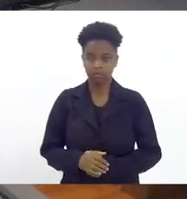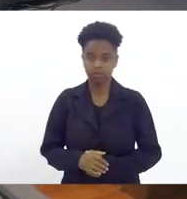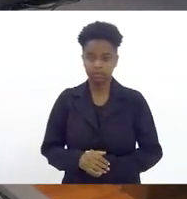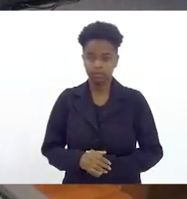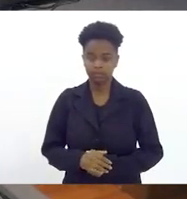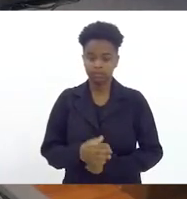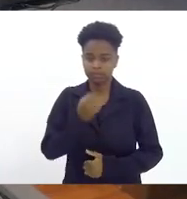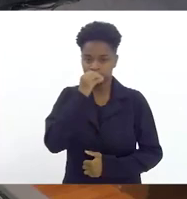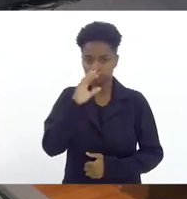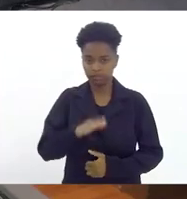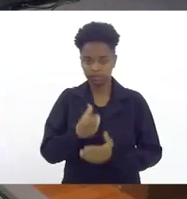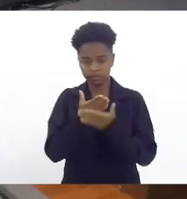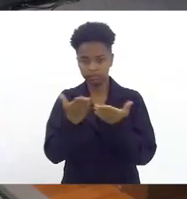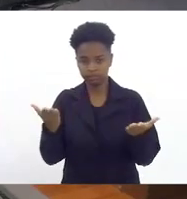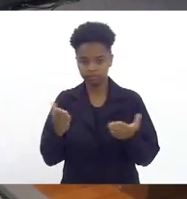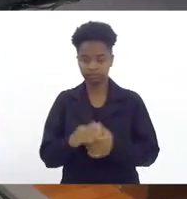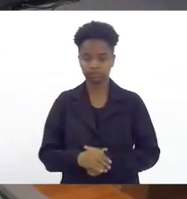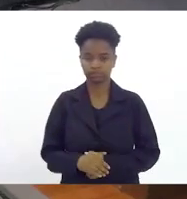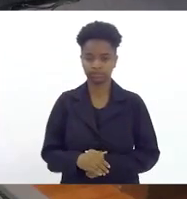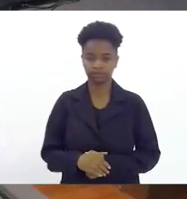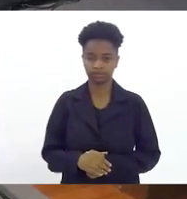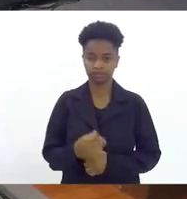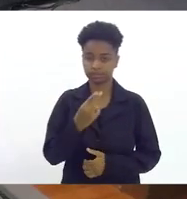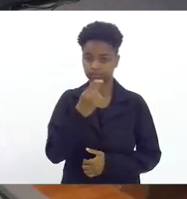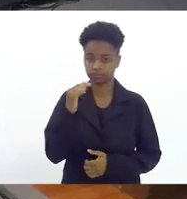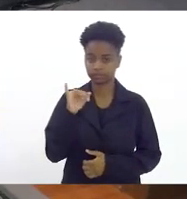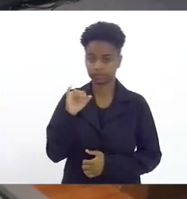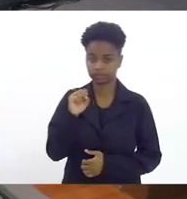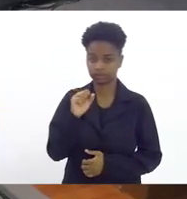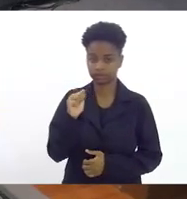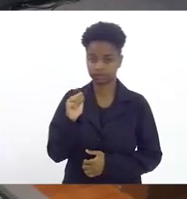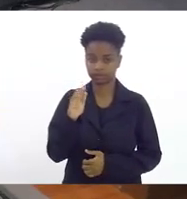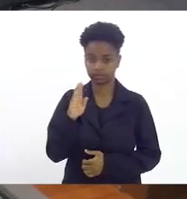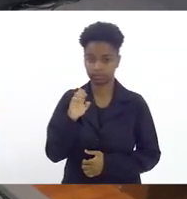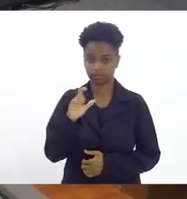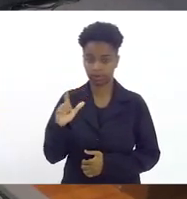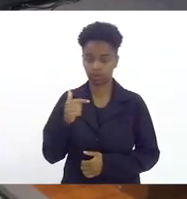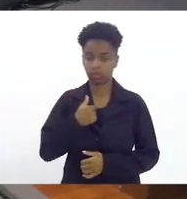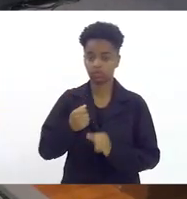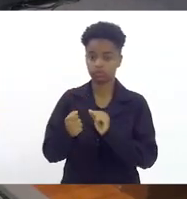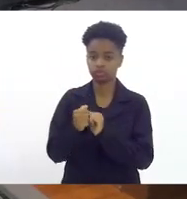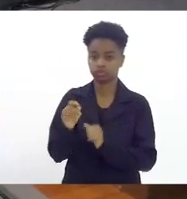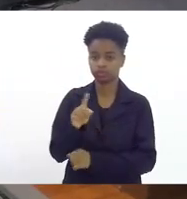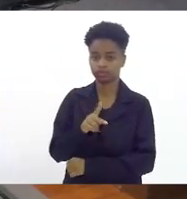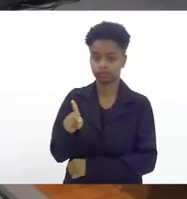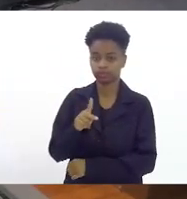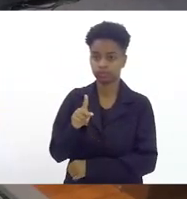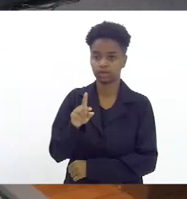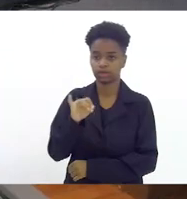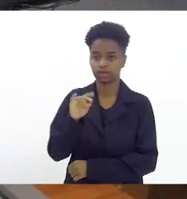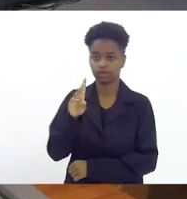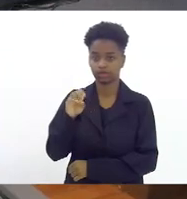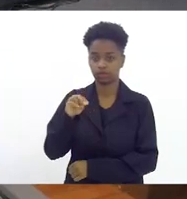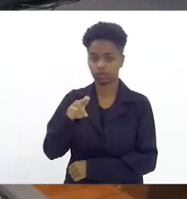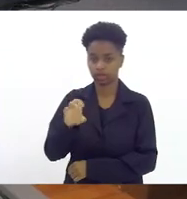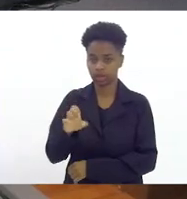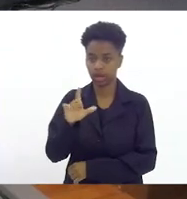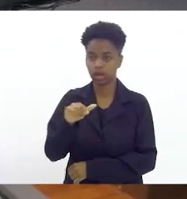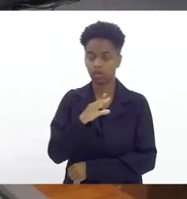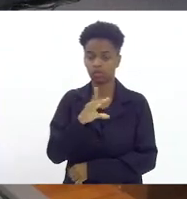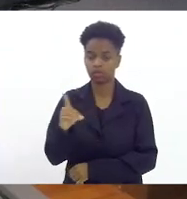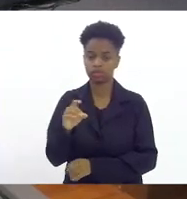Boa tarde meu nome é Isabel tô aqui junto com a professora nilvânia que a nossa coordenadora do ensino